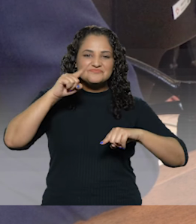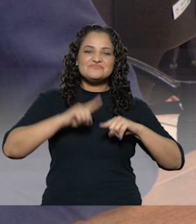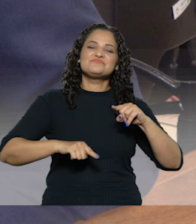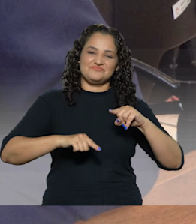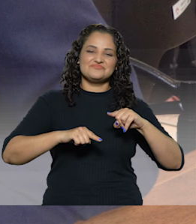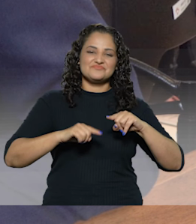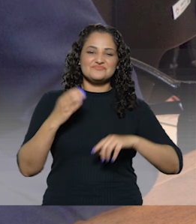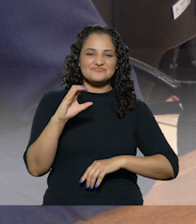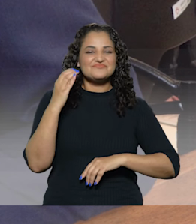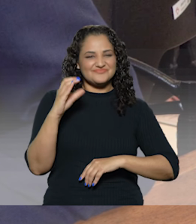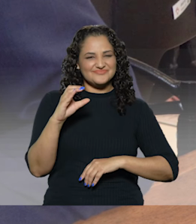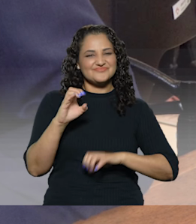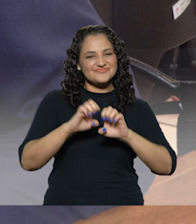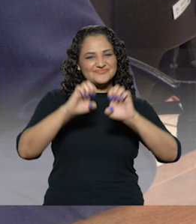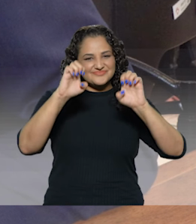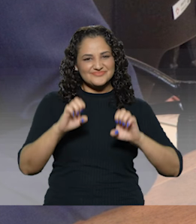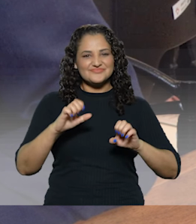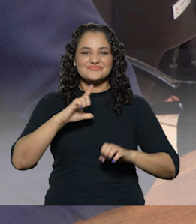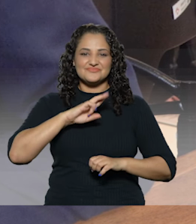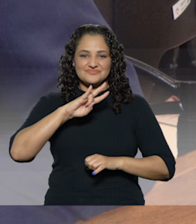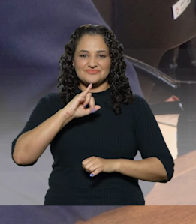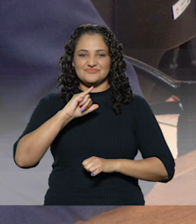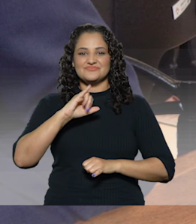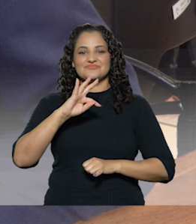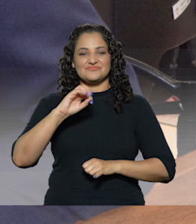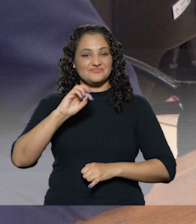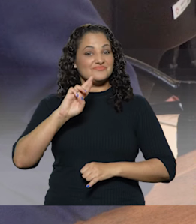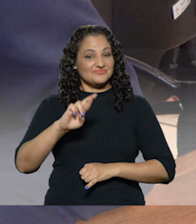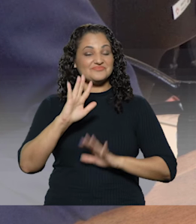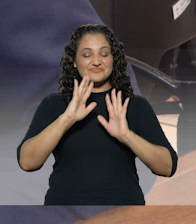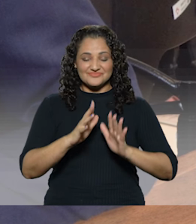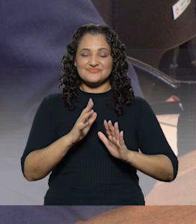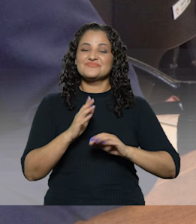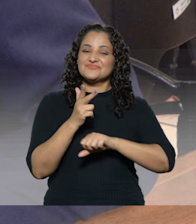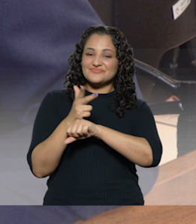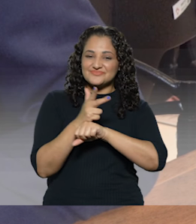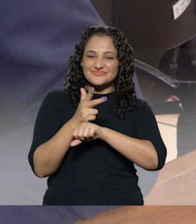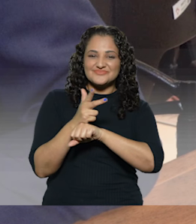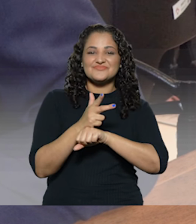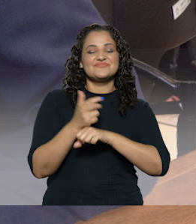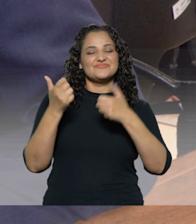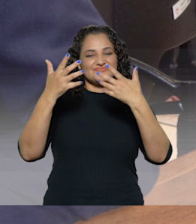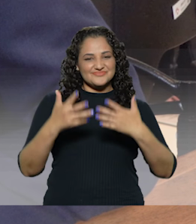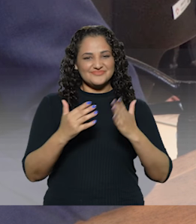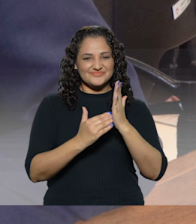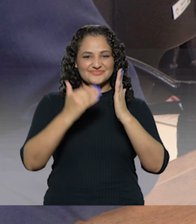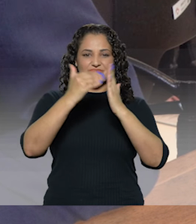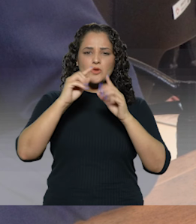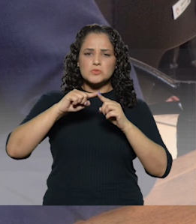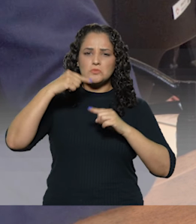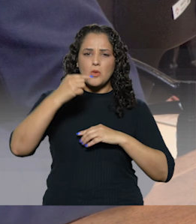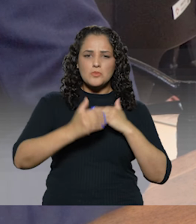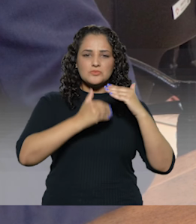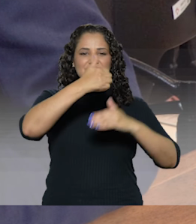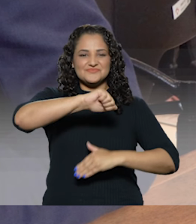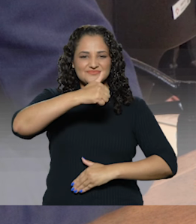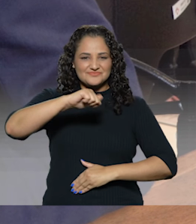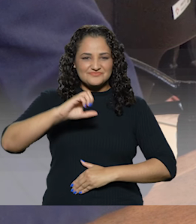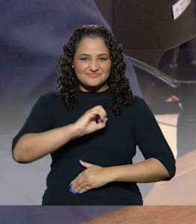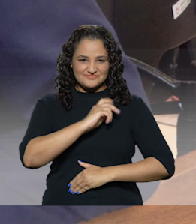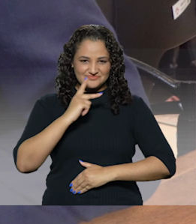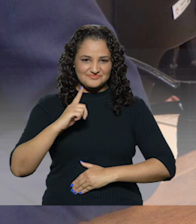produtos de crédito estruturado. Inclusive, o Victor Toffolo, do time de gestão, já gravou um vídeo aqui falando um pouco sobre isso. E depois de todo esse processo